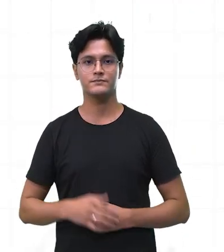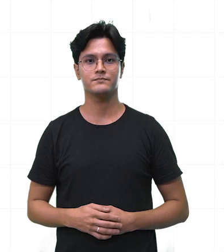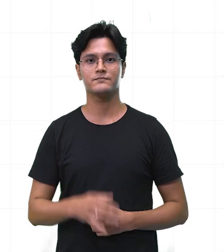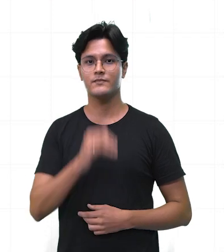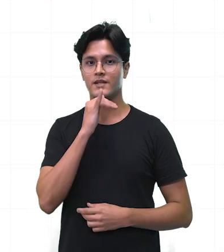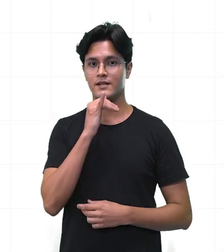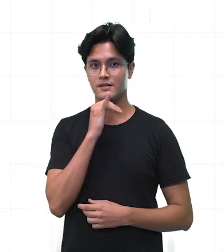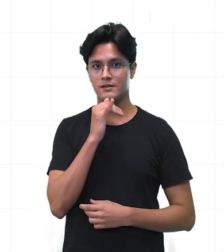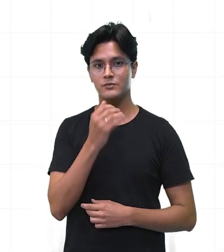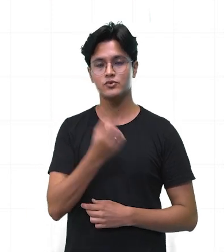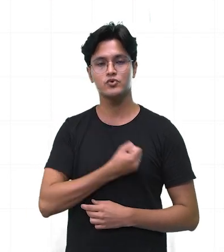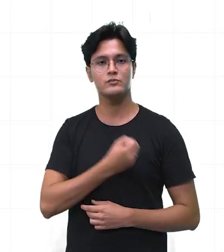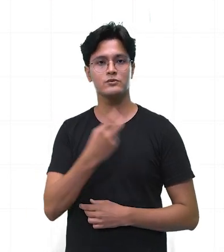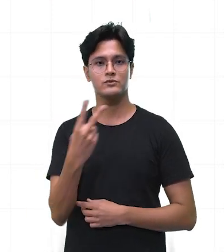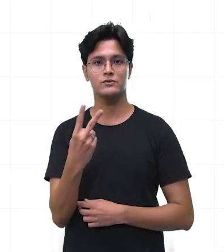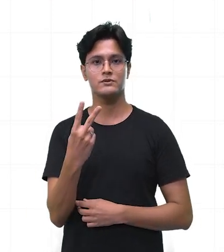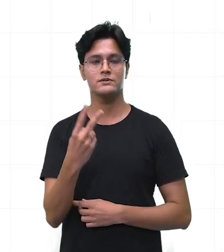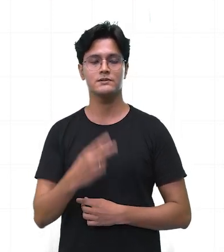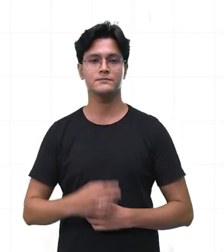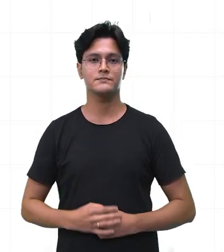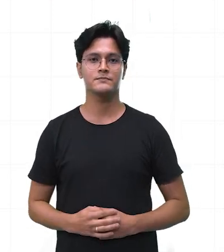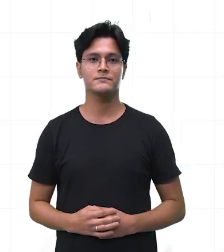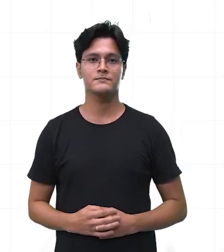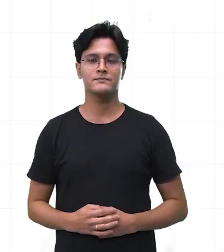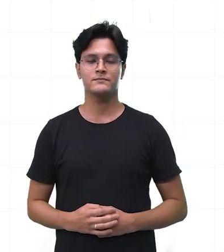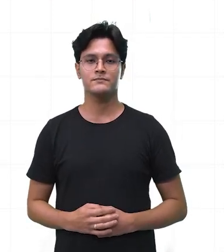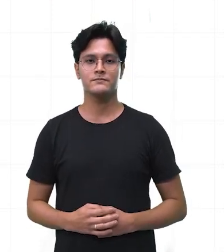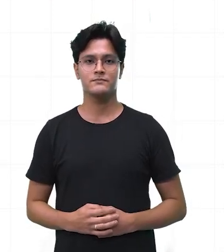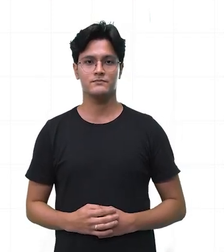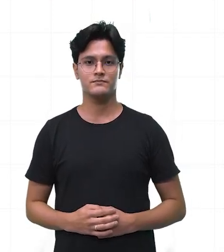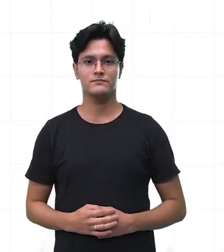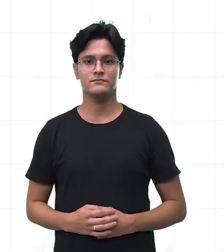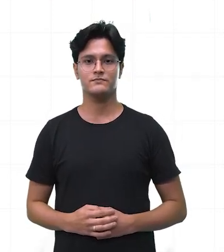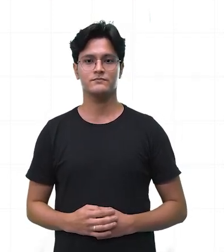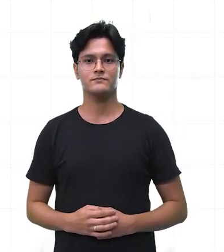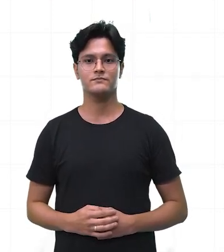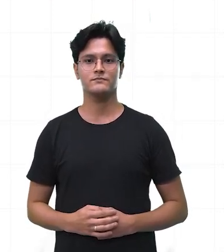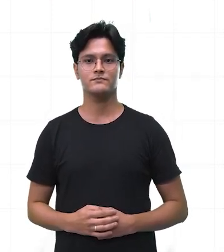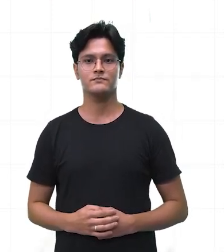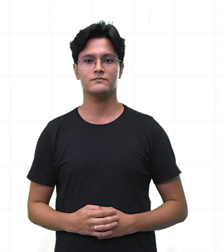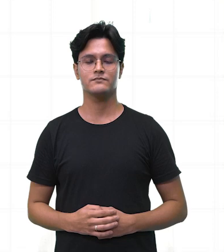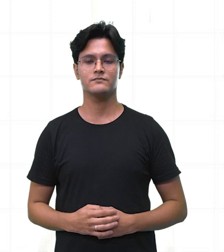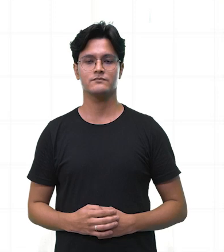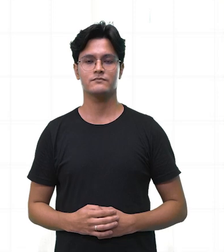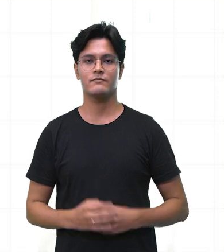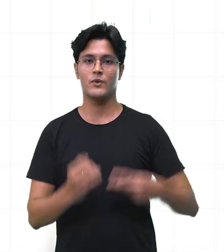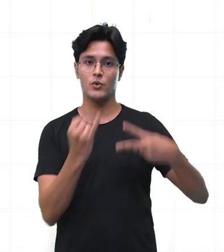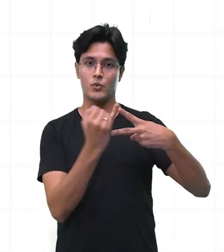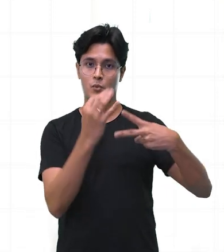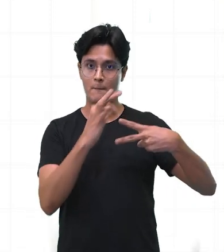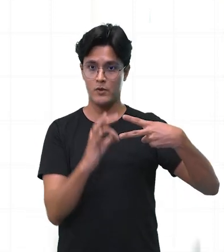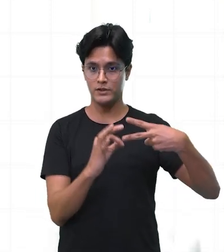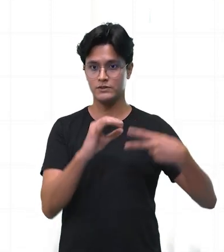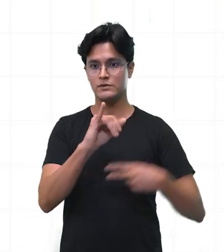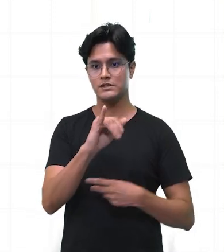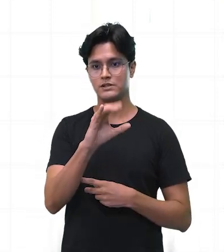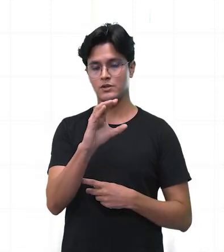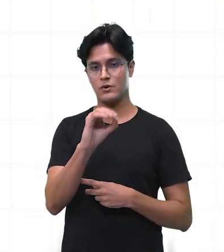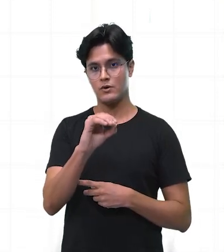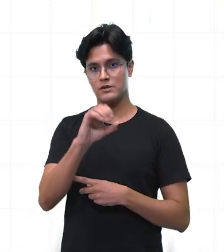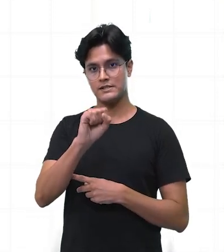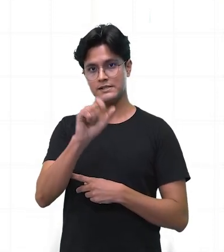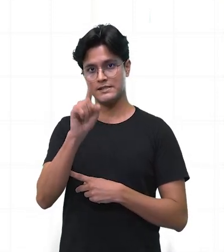O exemplo número 2 diz assim: qual a soma dos ângulos internos de um